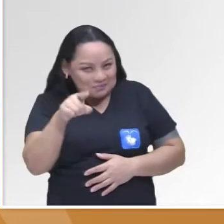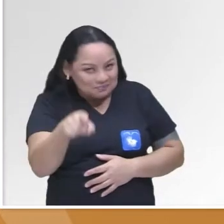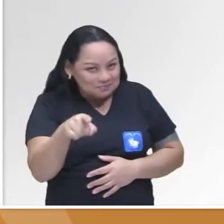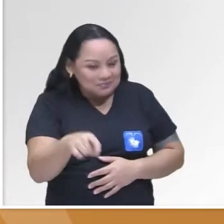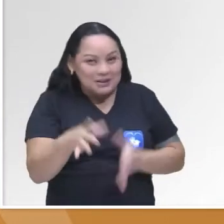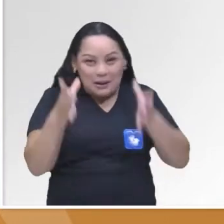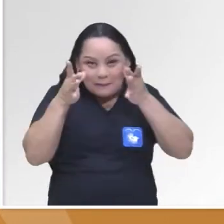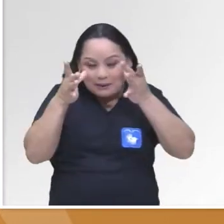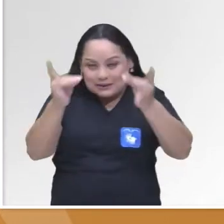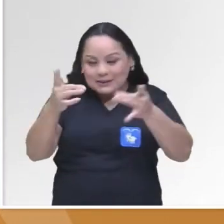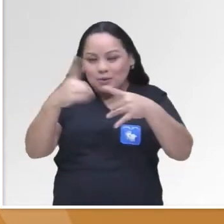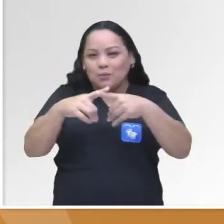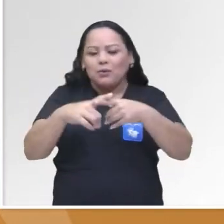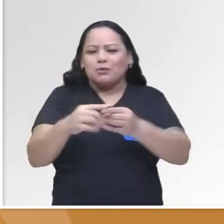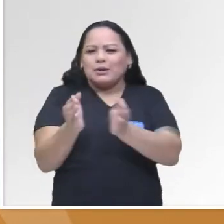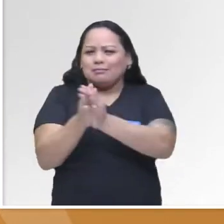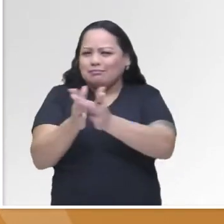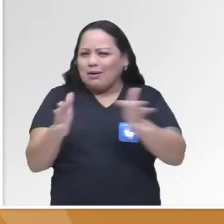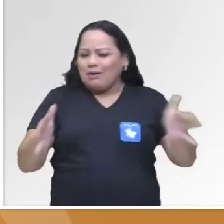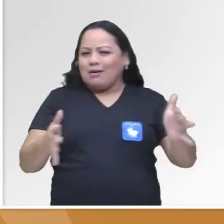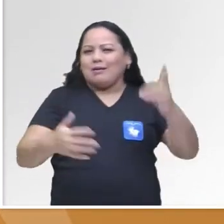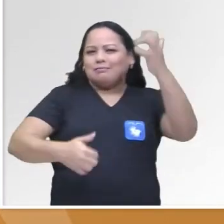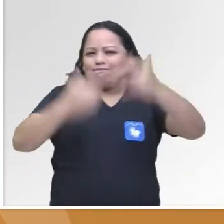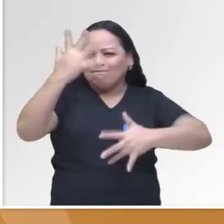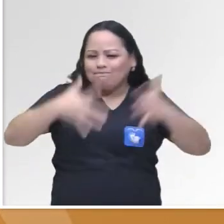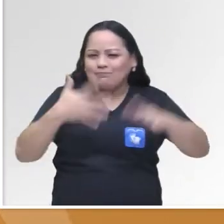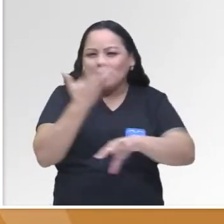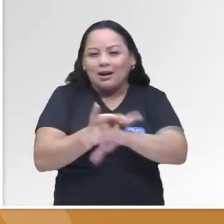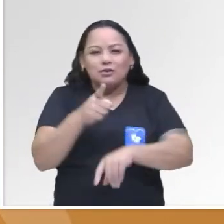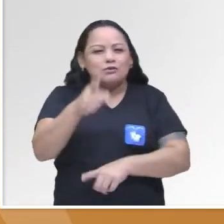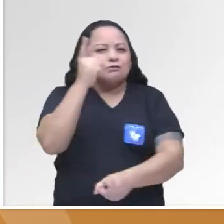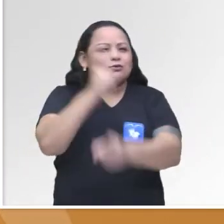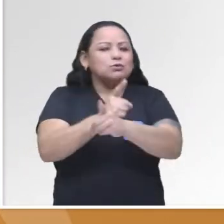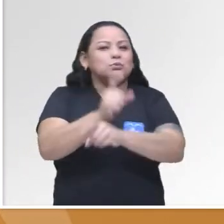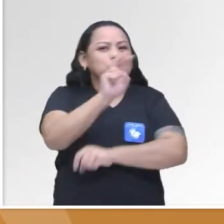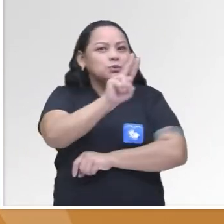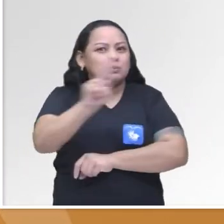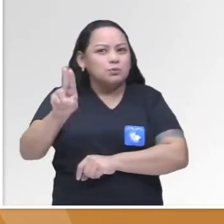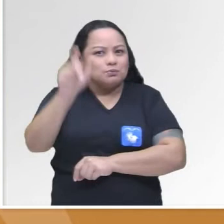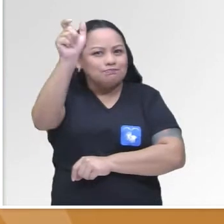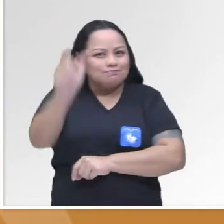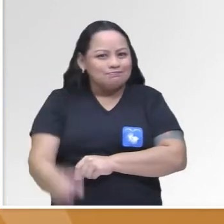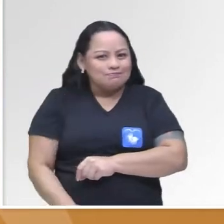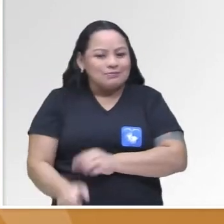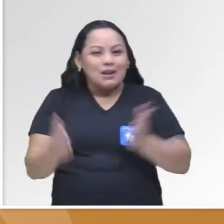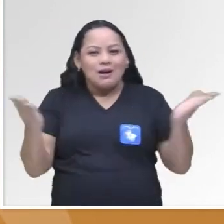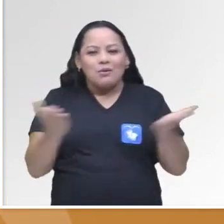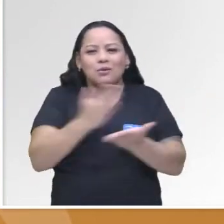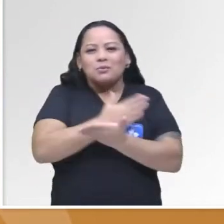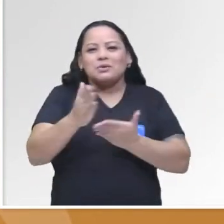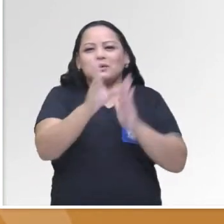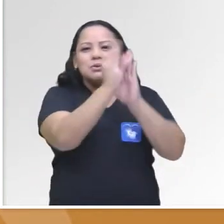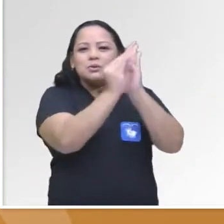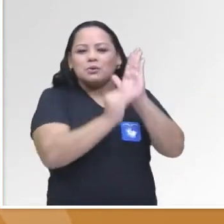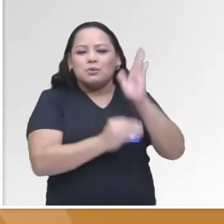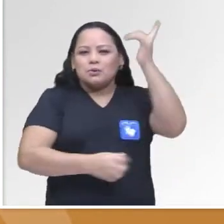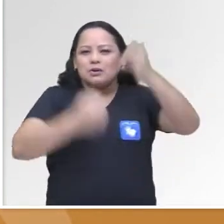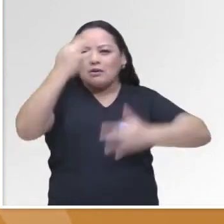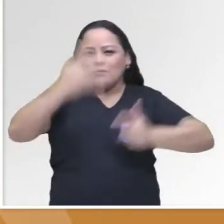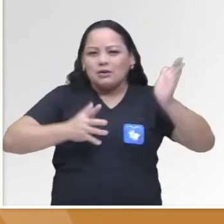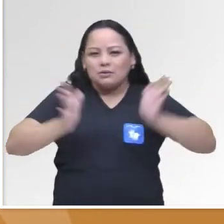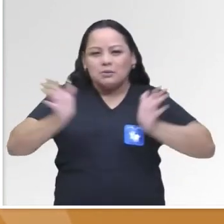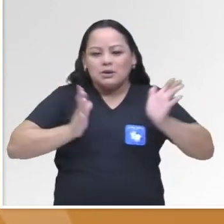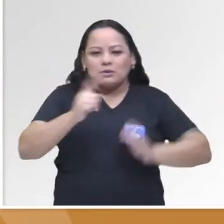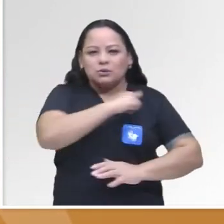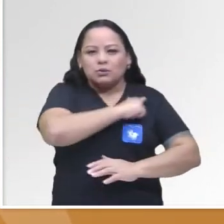preste atenção, porque durante a aula você vai descobrir quem é, tá? Então vamos de fato agora dar início ao nosso conteúdo falando sobre esse período de governo